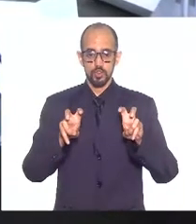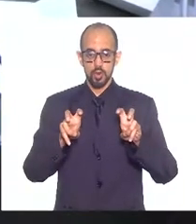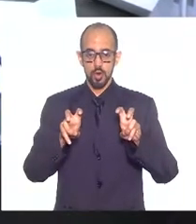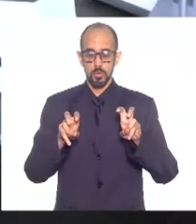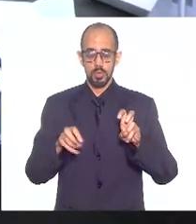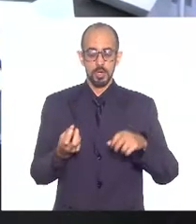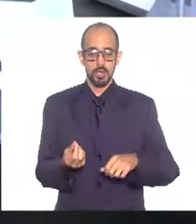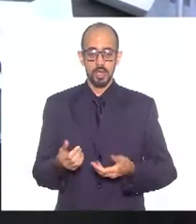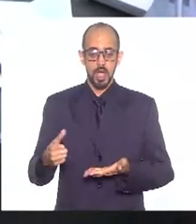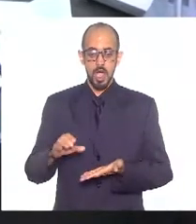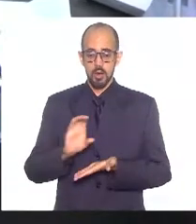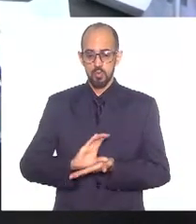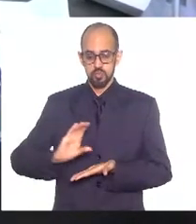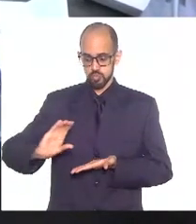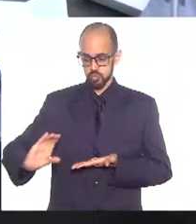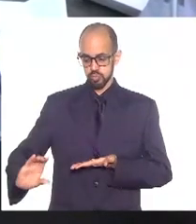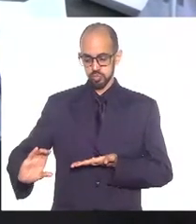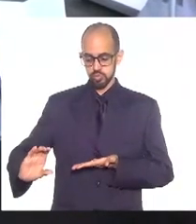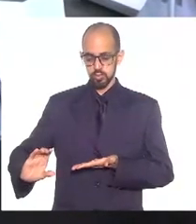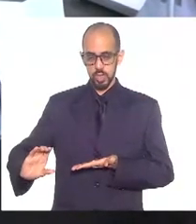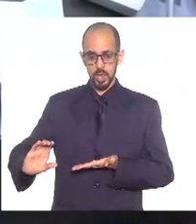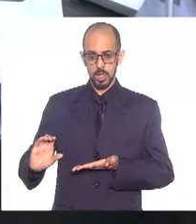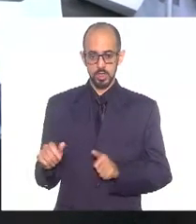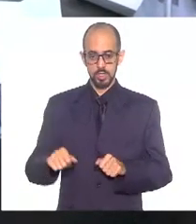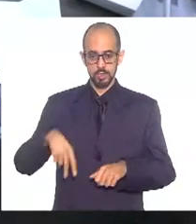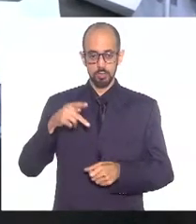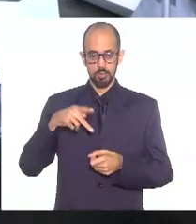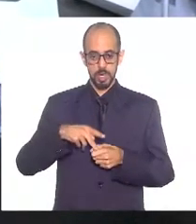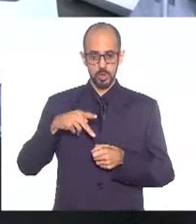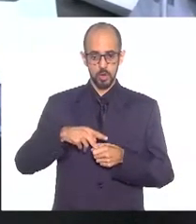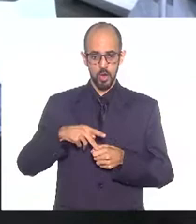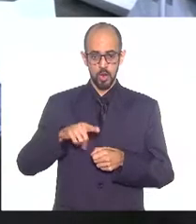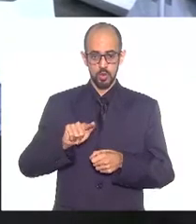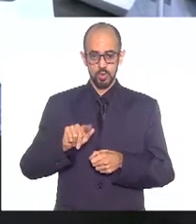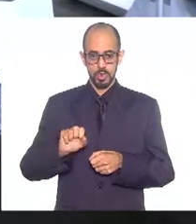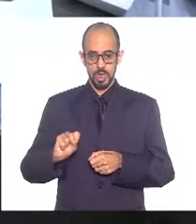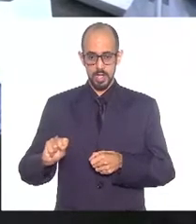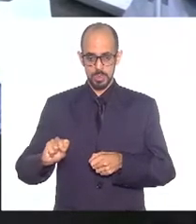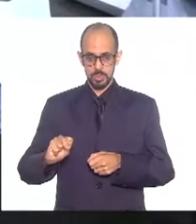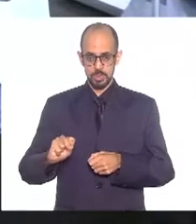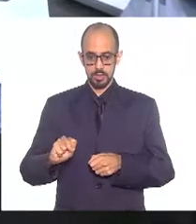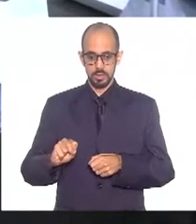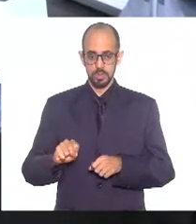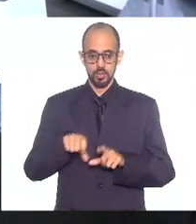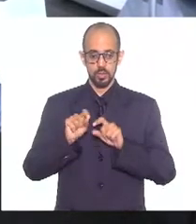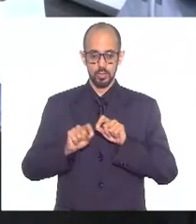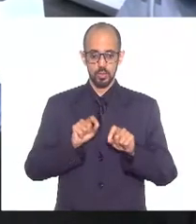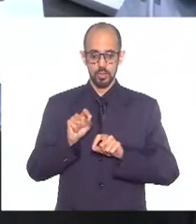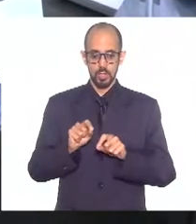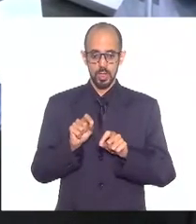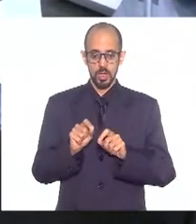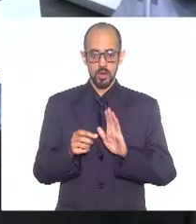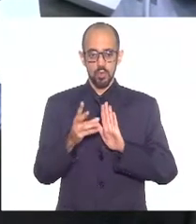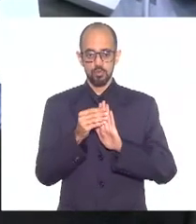exploração de petróleo e gás, com a seguinte